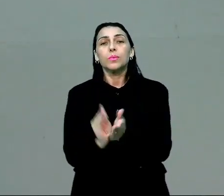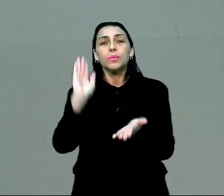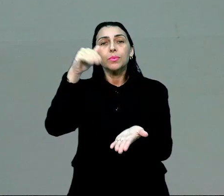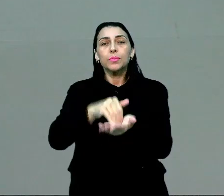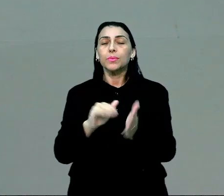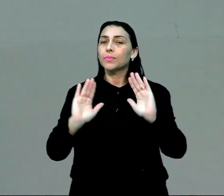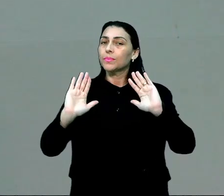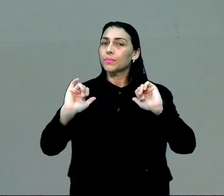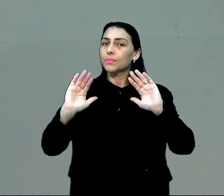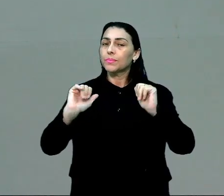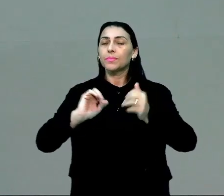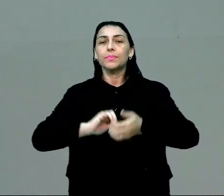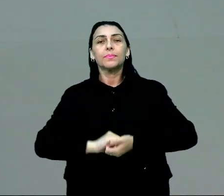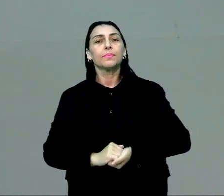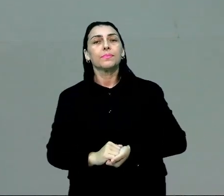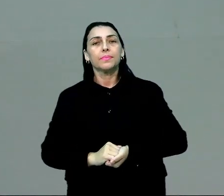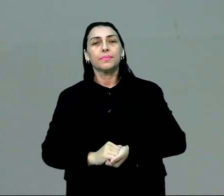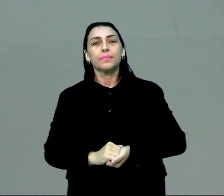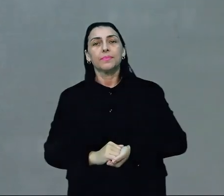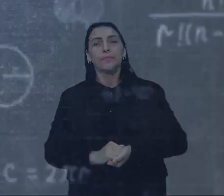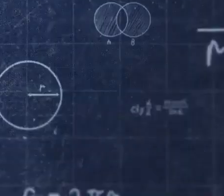conclusão. Tchauzinho!